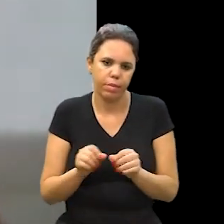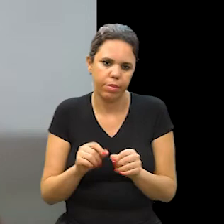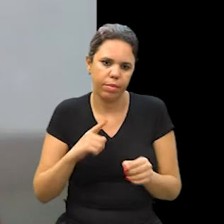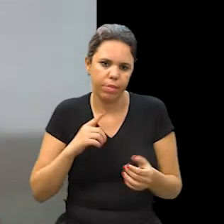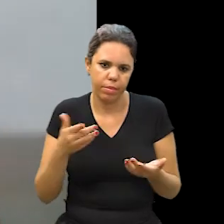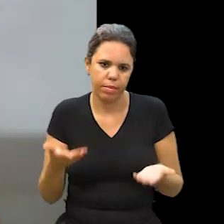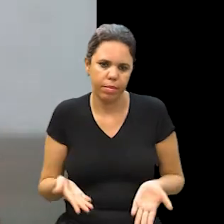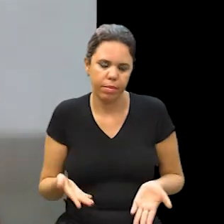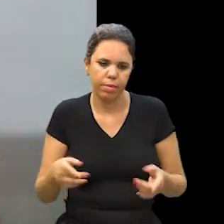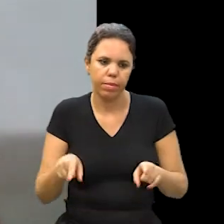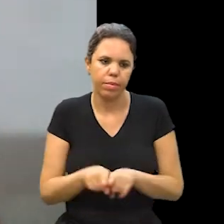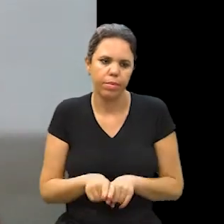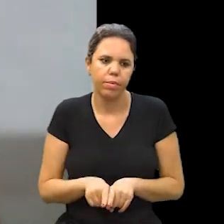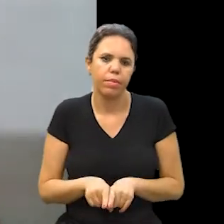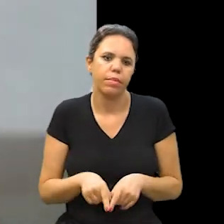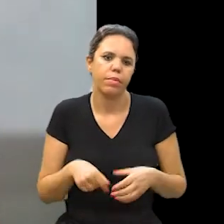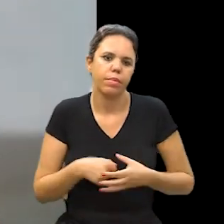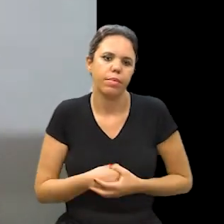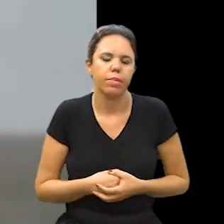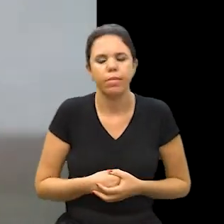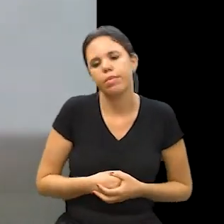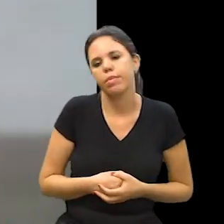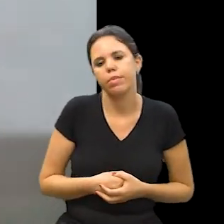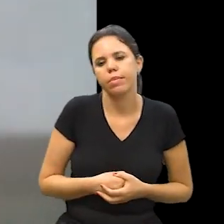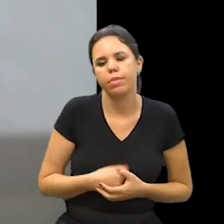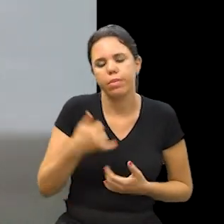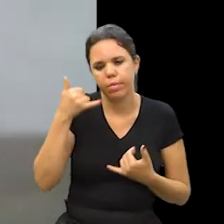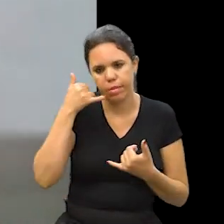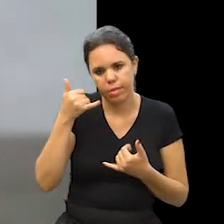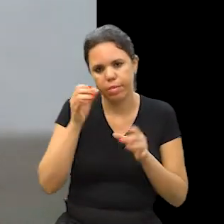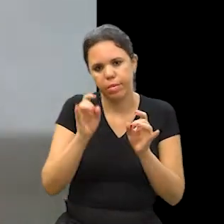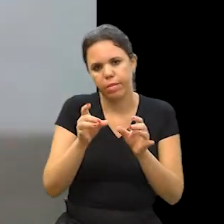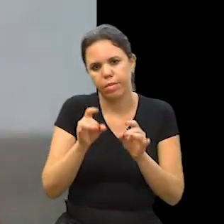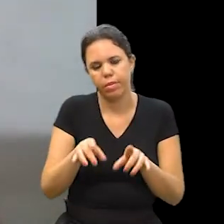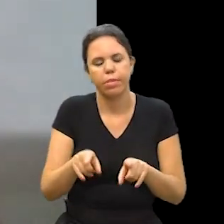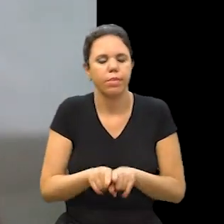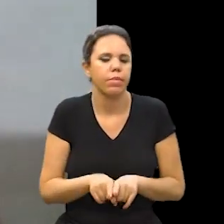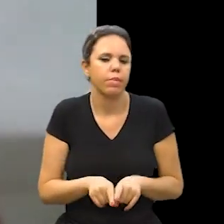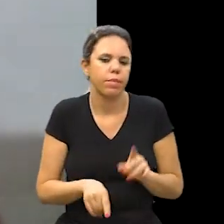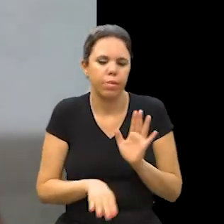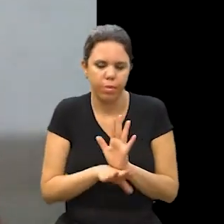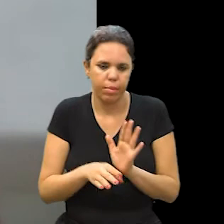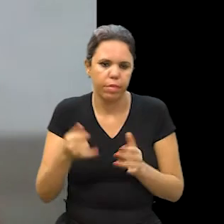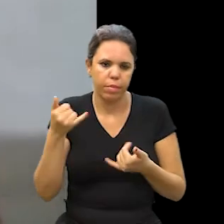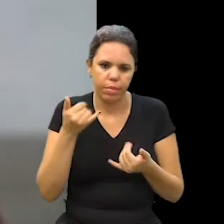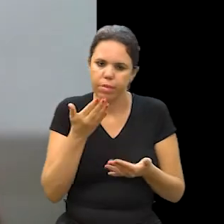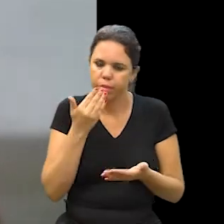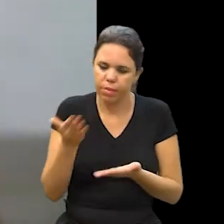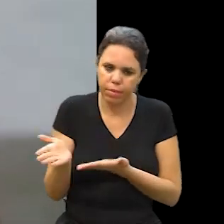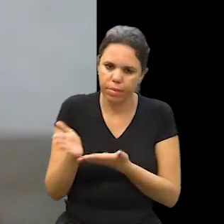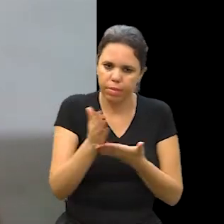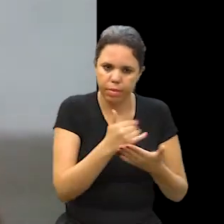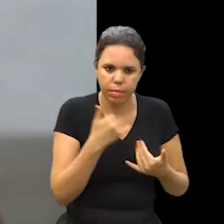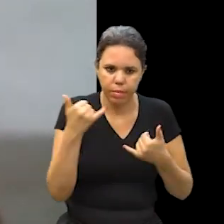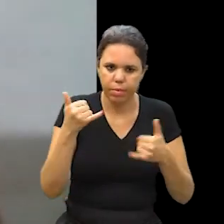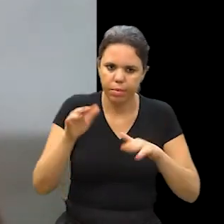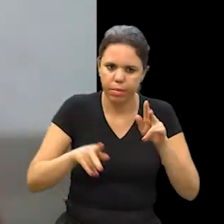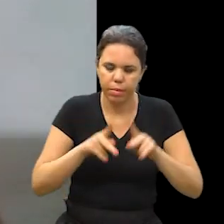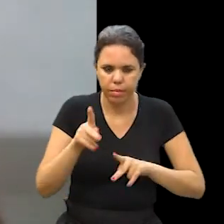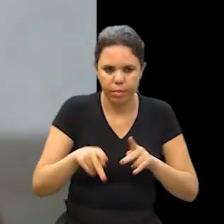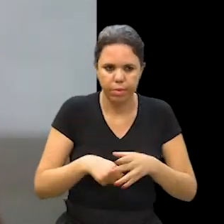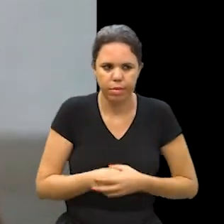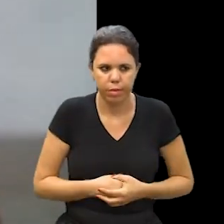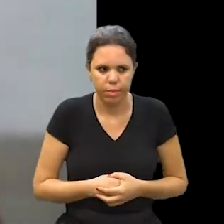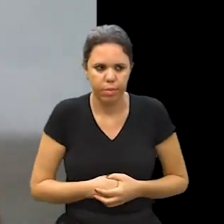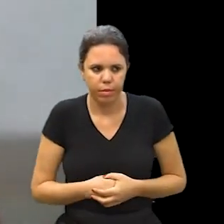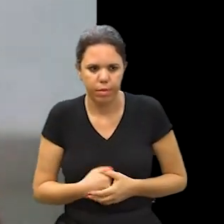aqui também o setor de telemarketing, né, que fazem, assim, ligações às vezes para as